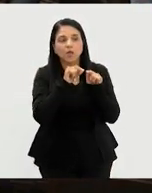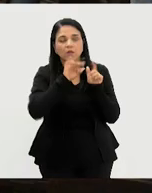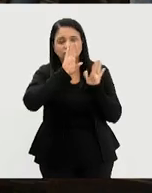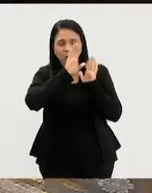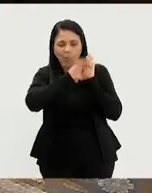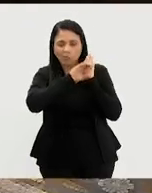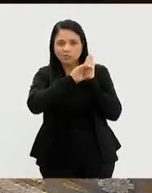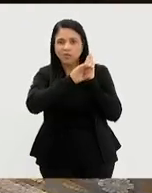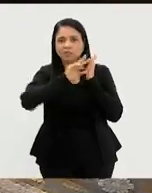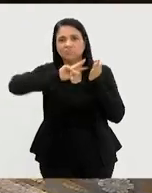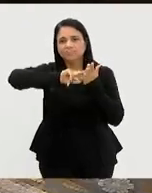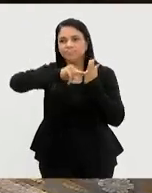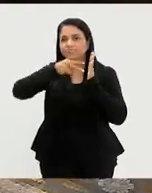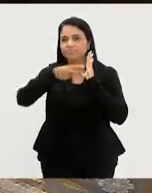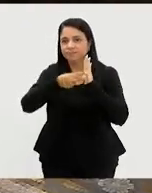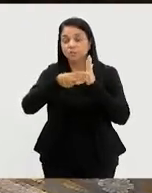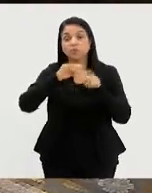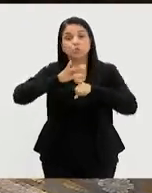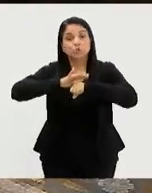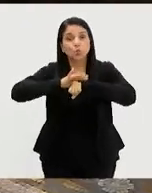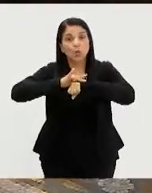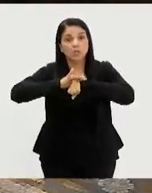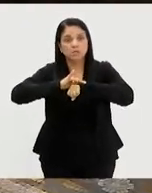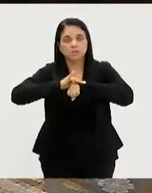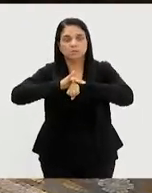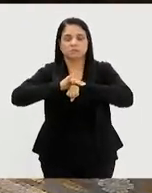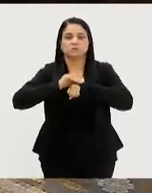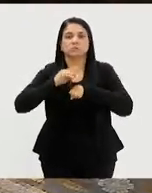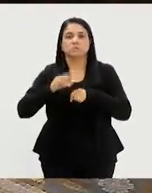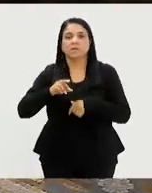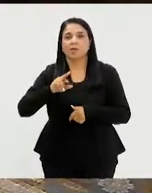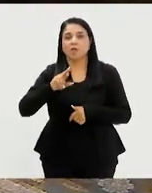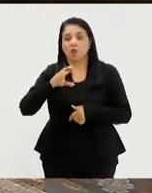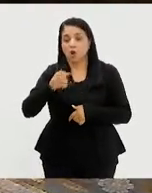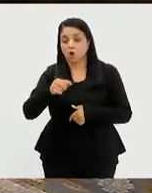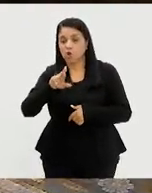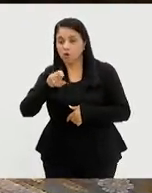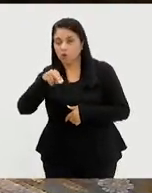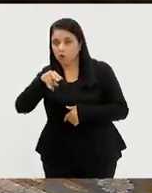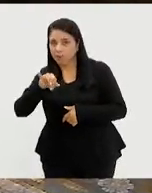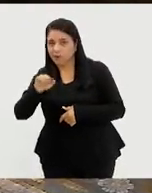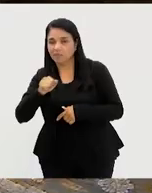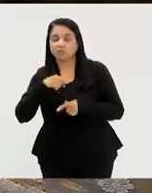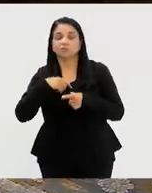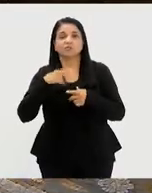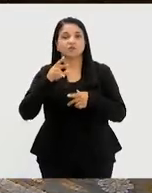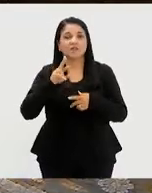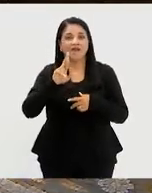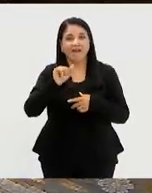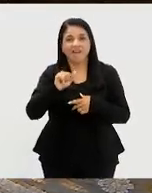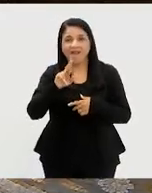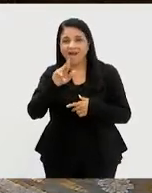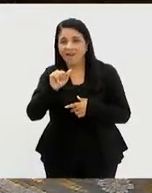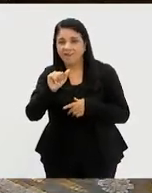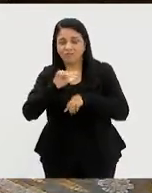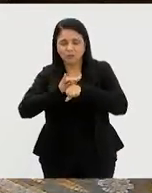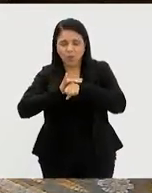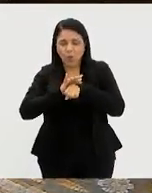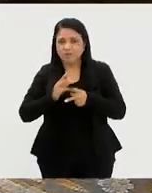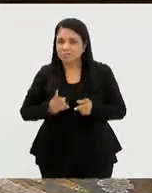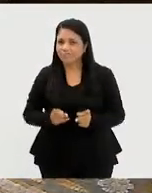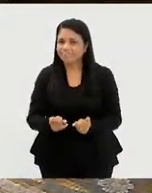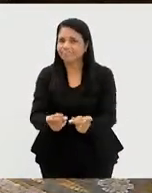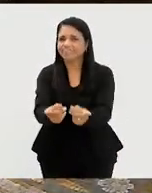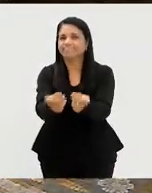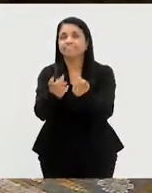doenças crônicas entendendo que são doenças complexas raras de longa duração e que